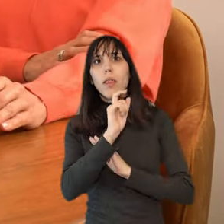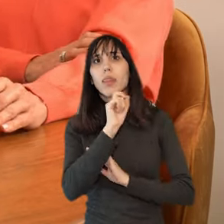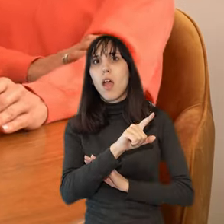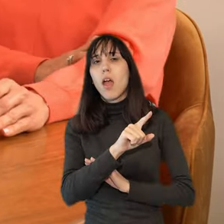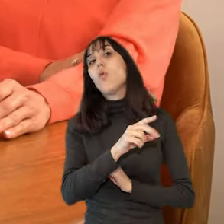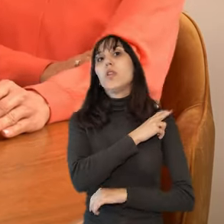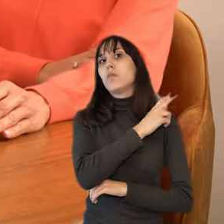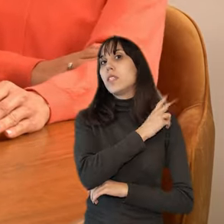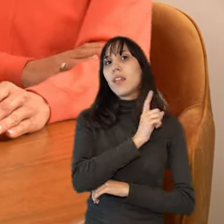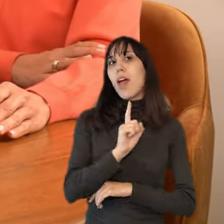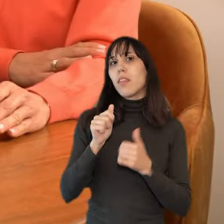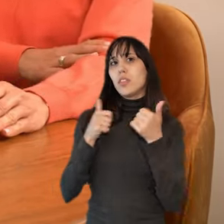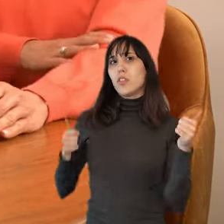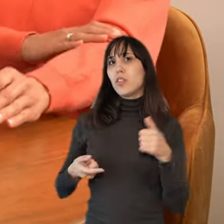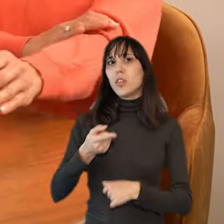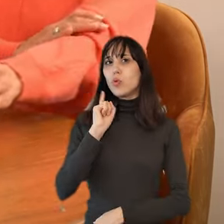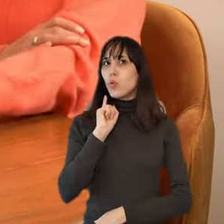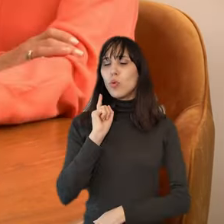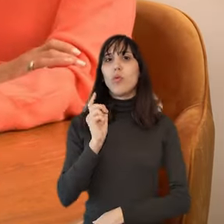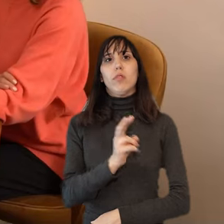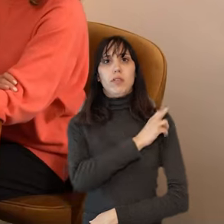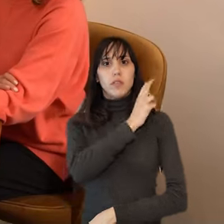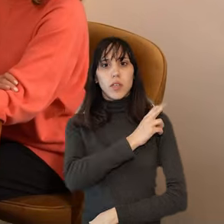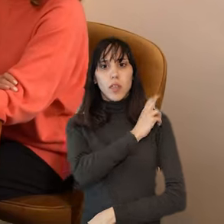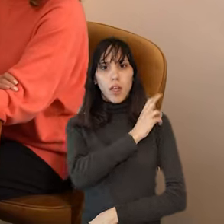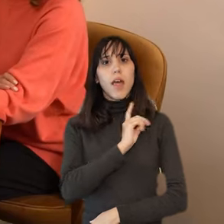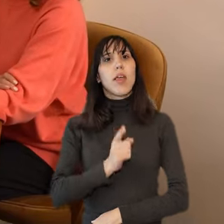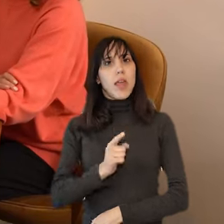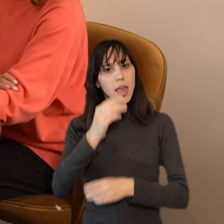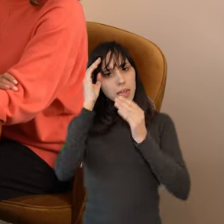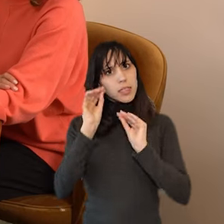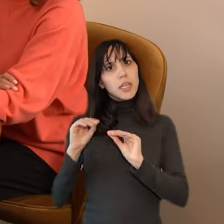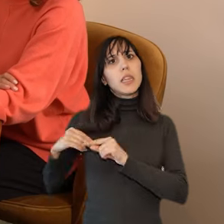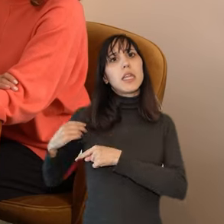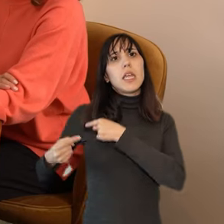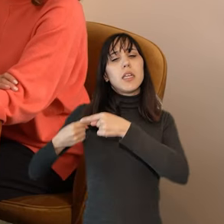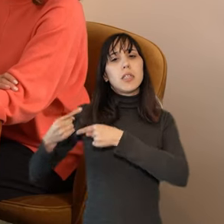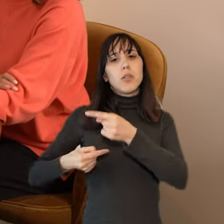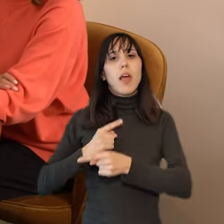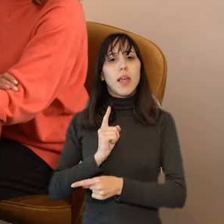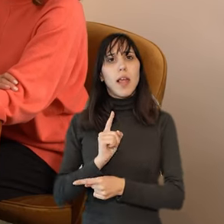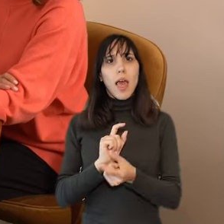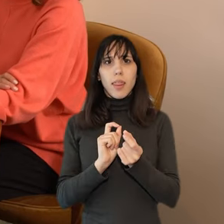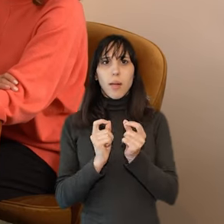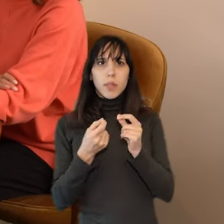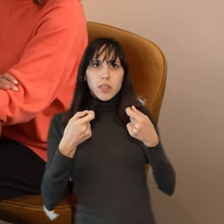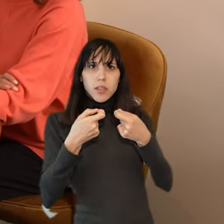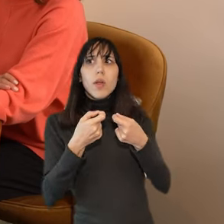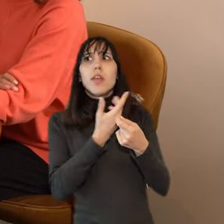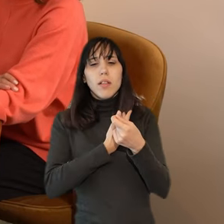faculdade não é a distância a faculdade é um ensino tradicional gente e Bem